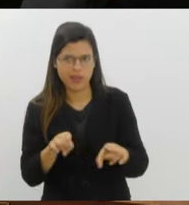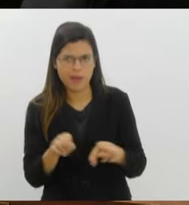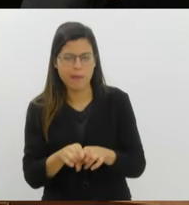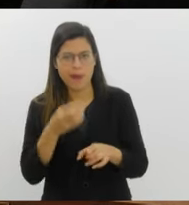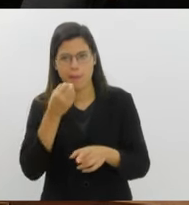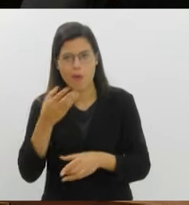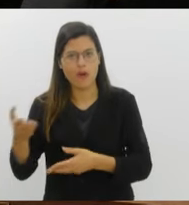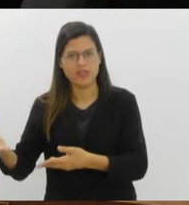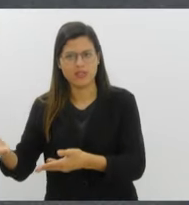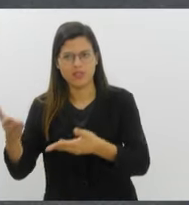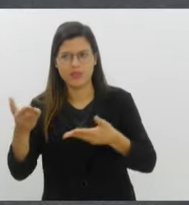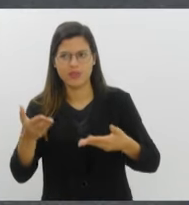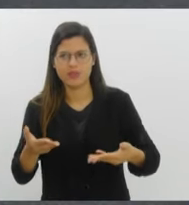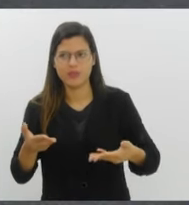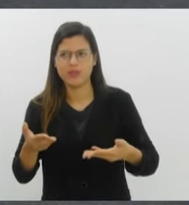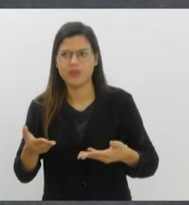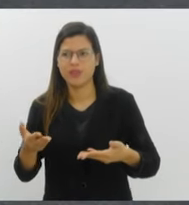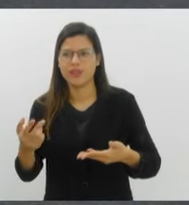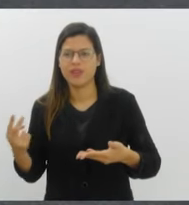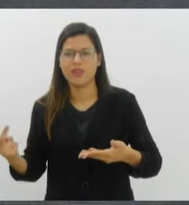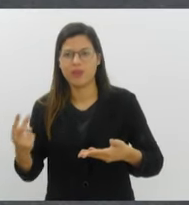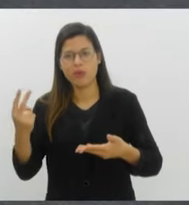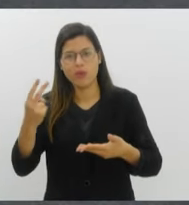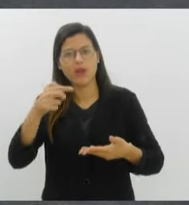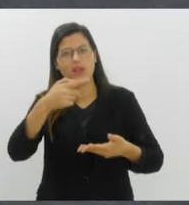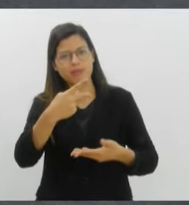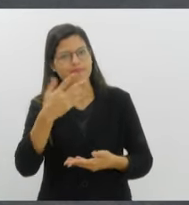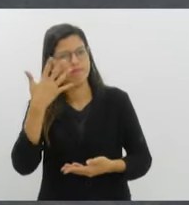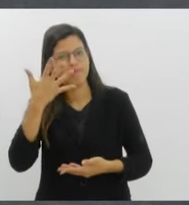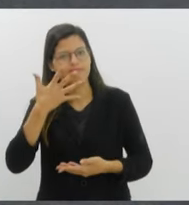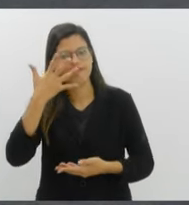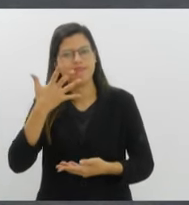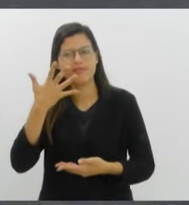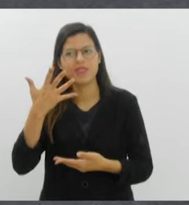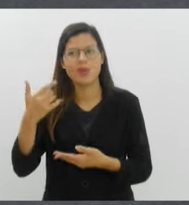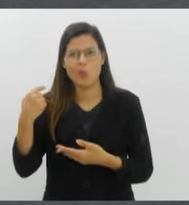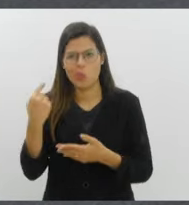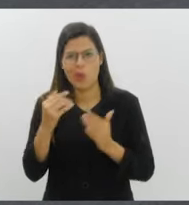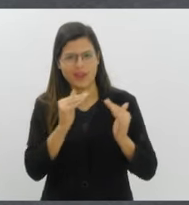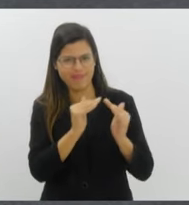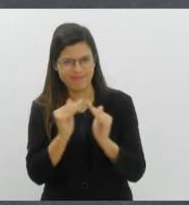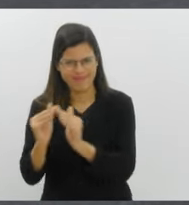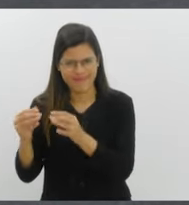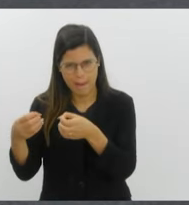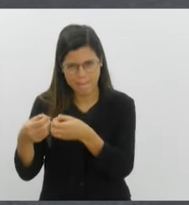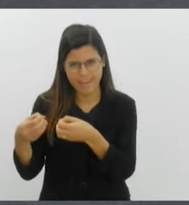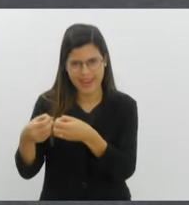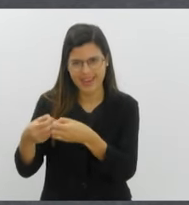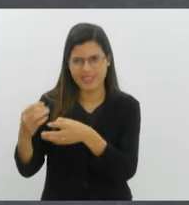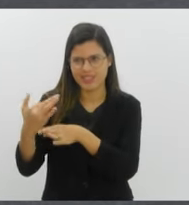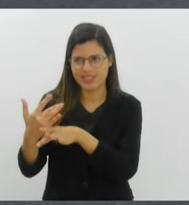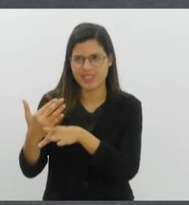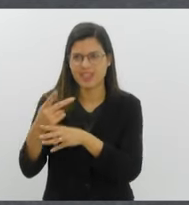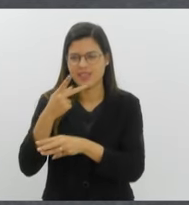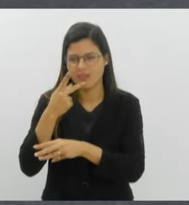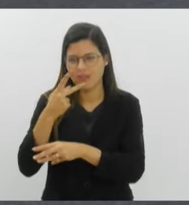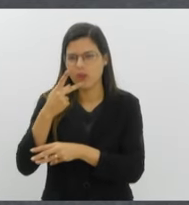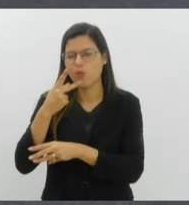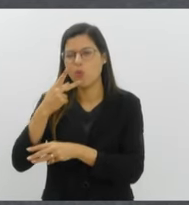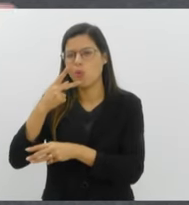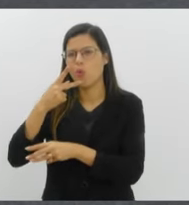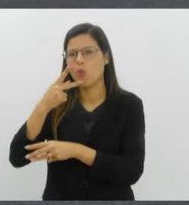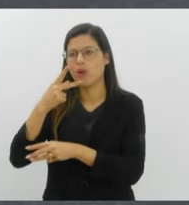seu discurso a fala do interior. Nós somos vizinhos, você citou muito a região centro-sul